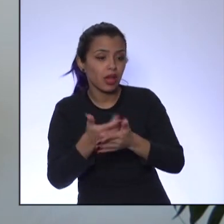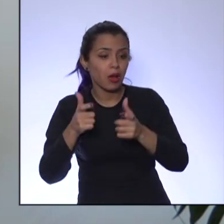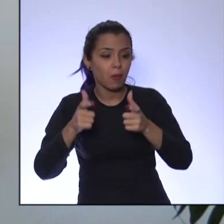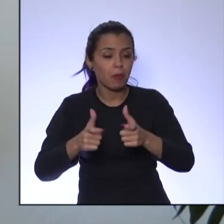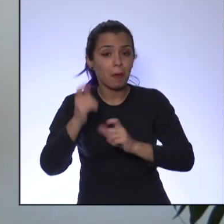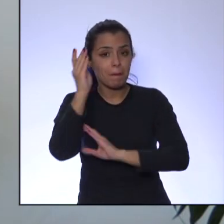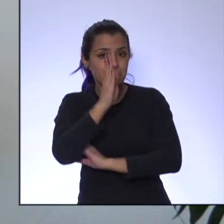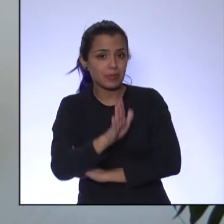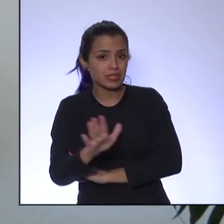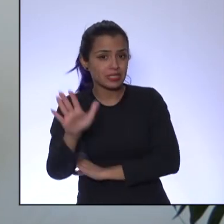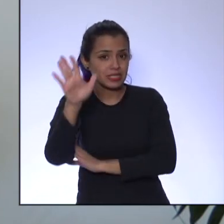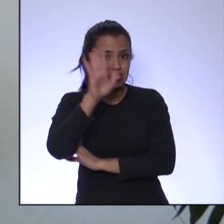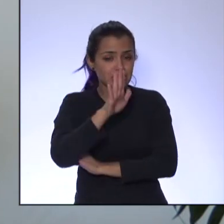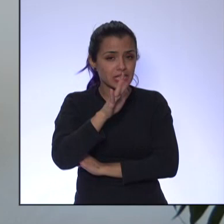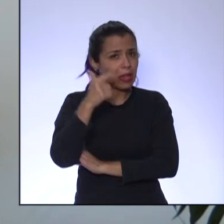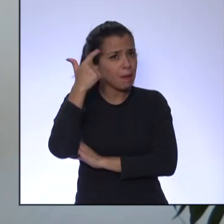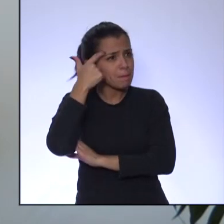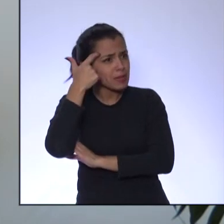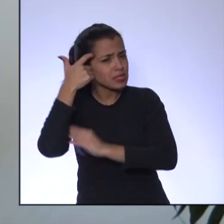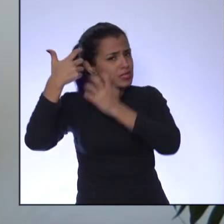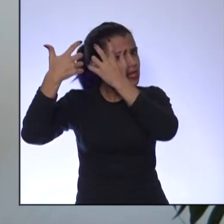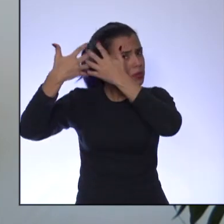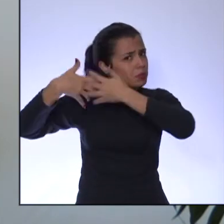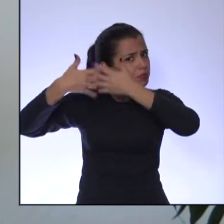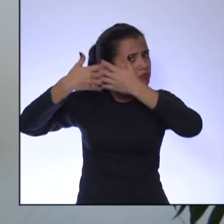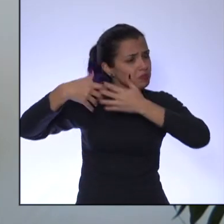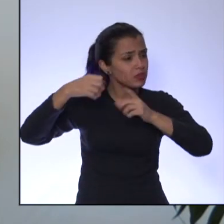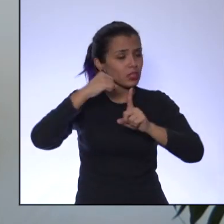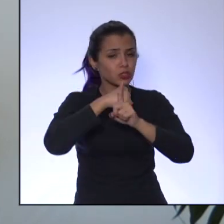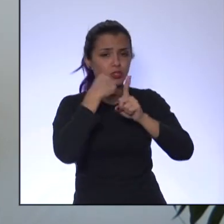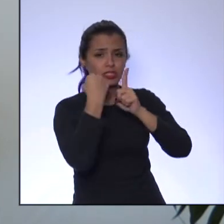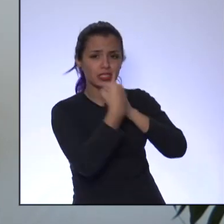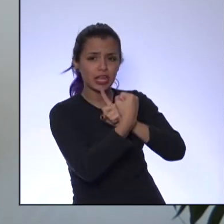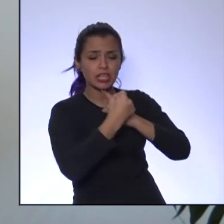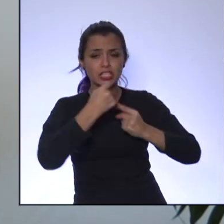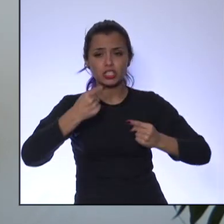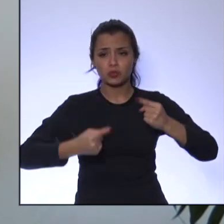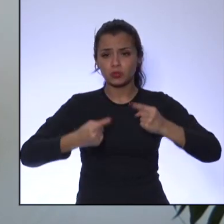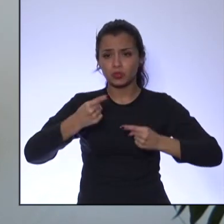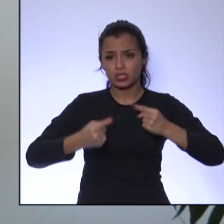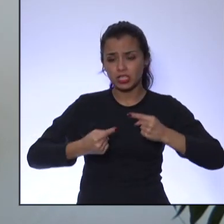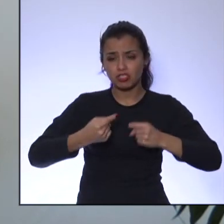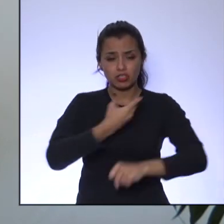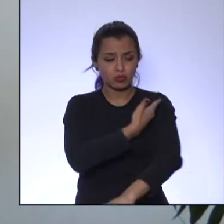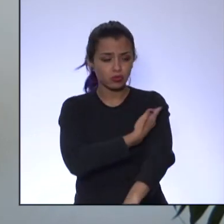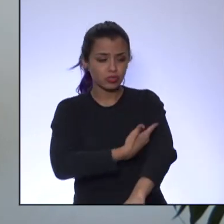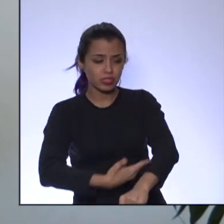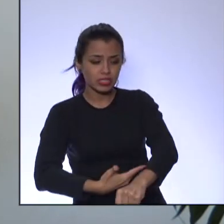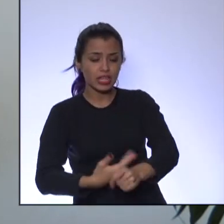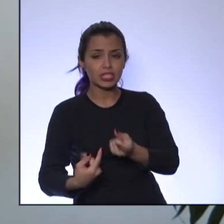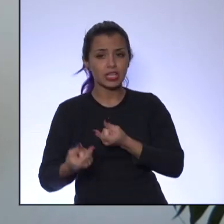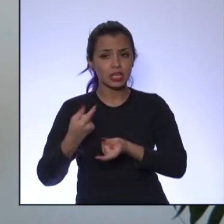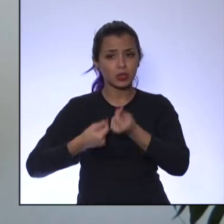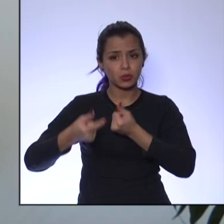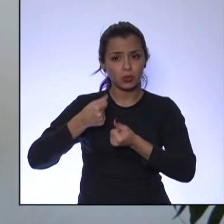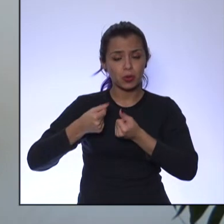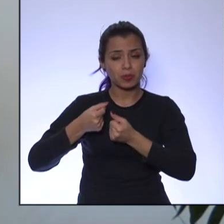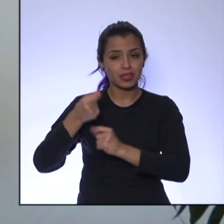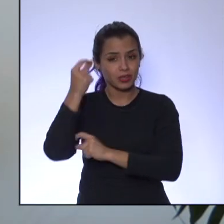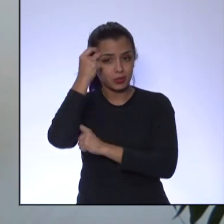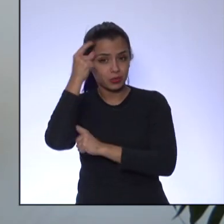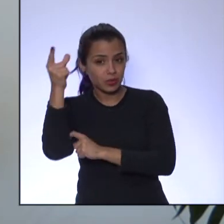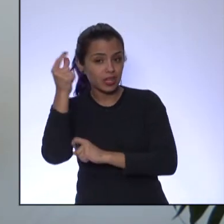transformações sociais, espaciais, econômicas, políticas, culturais e ambientais nos séculos XVI